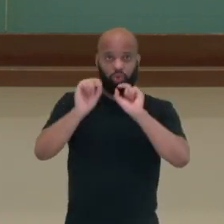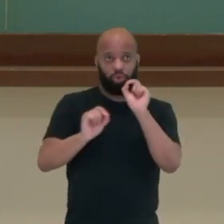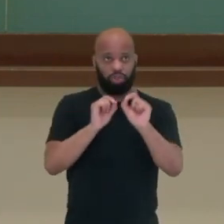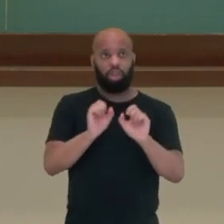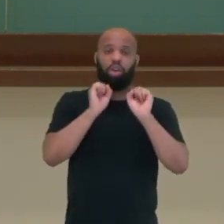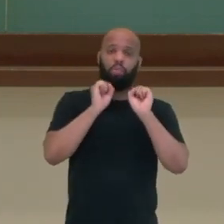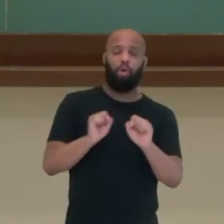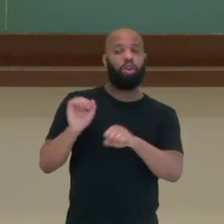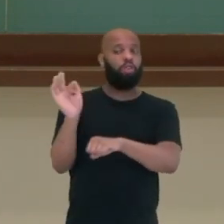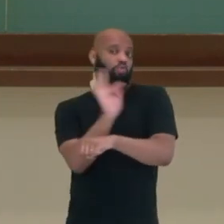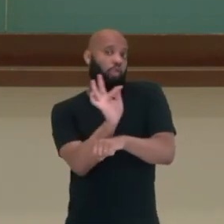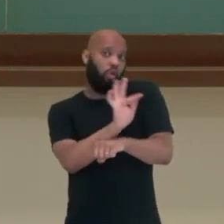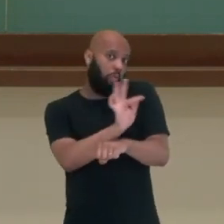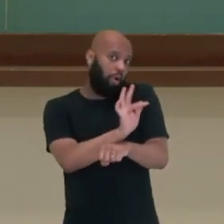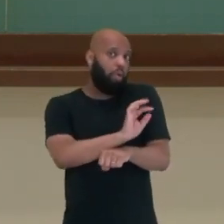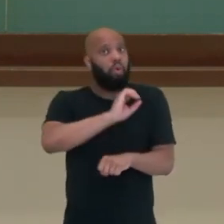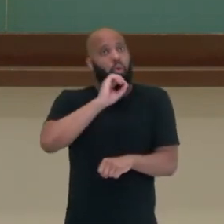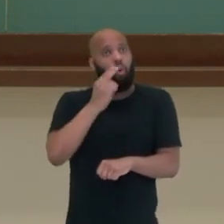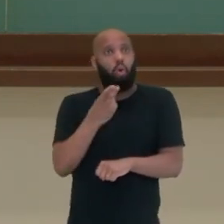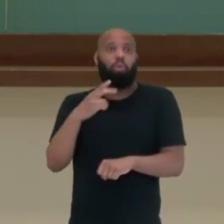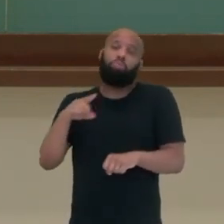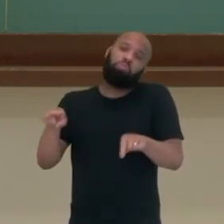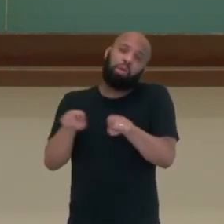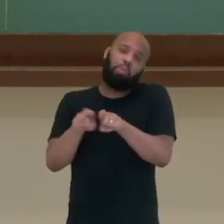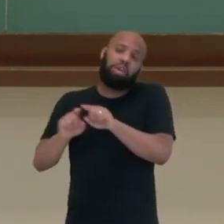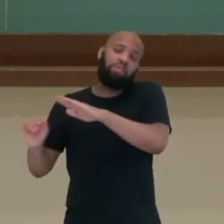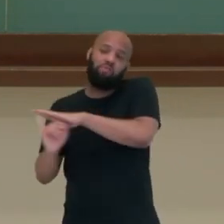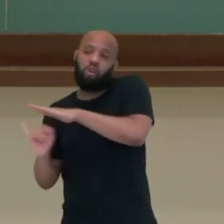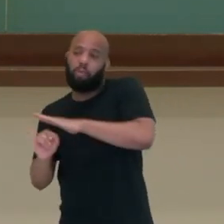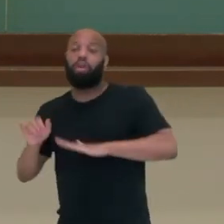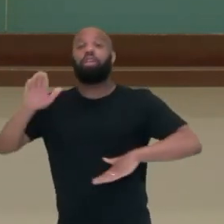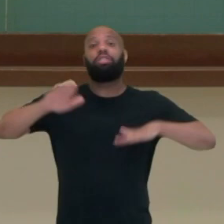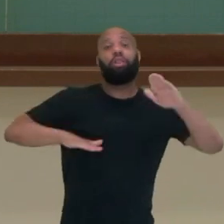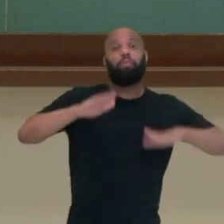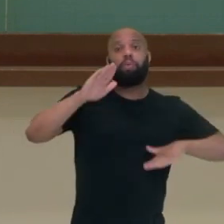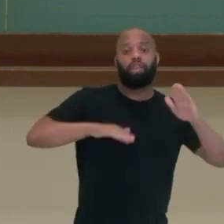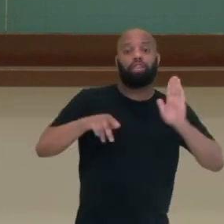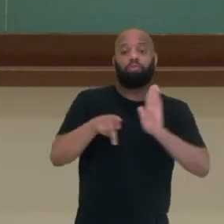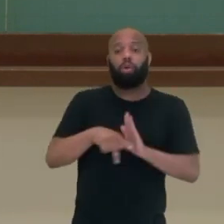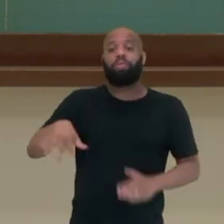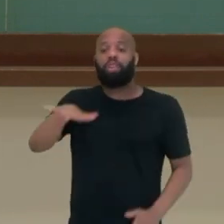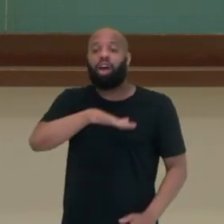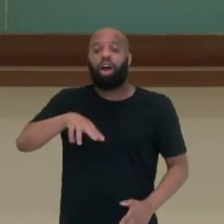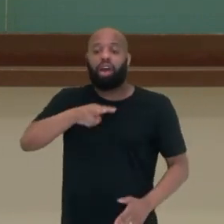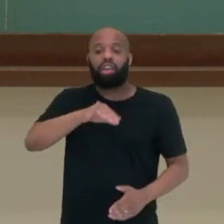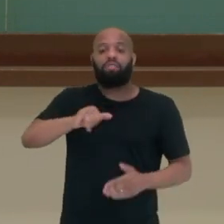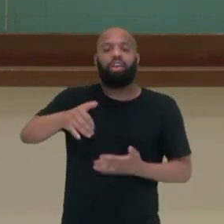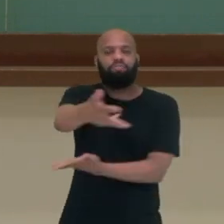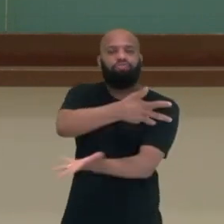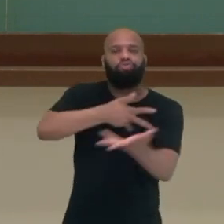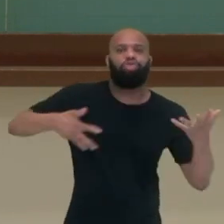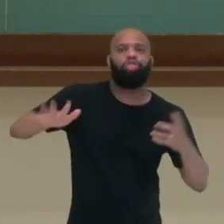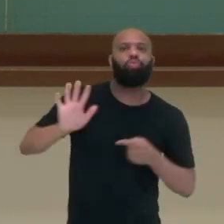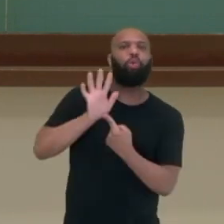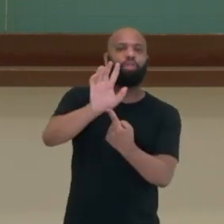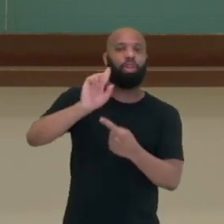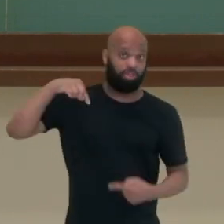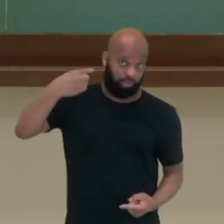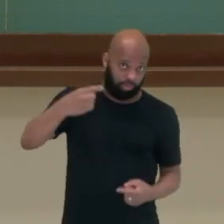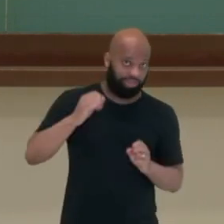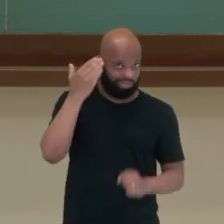ser mais formal ou menos formal, dependendo do veículo de comunicação que aquela entrevista faz